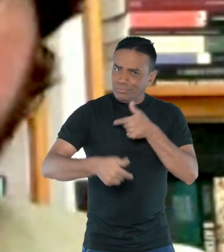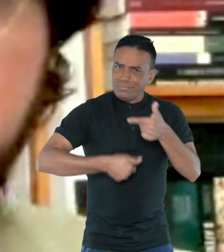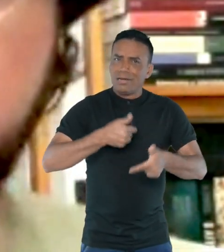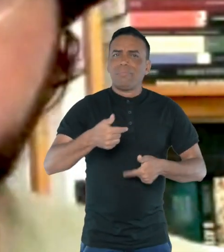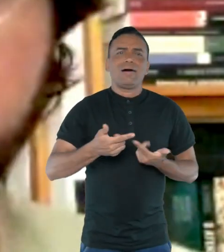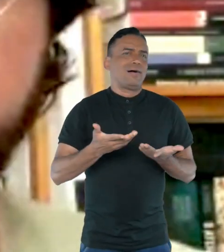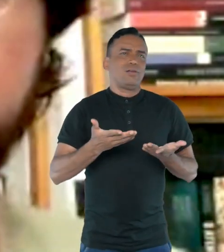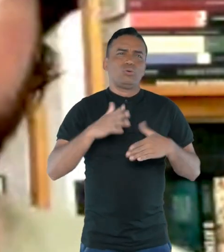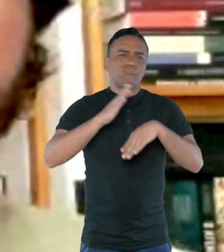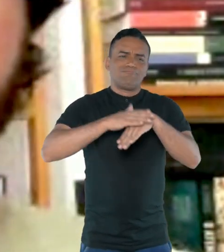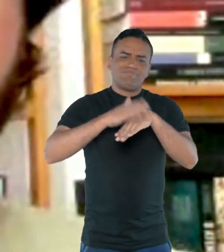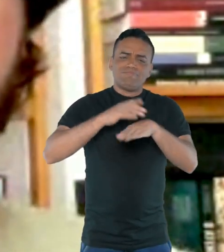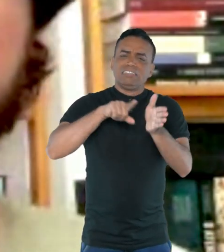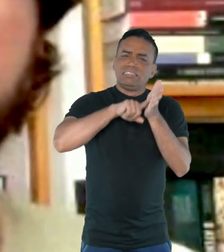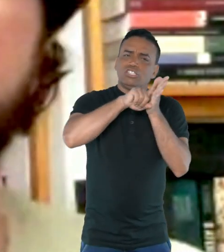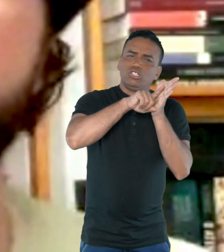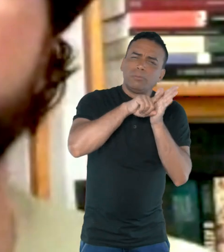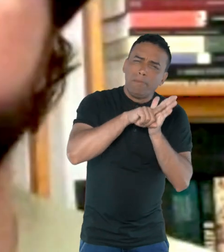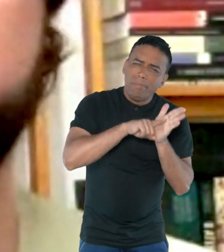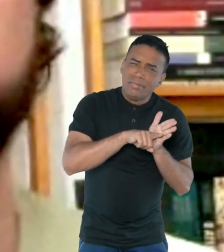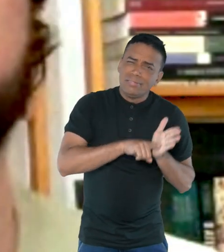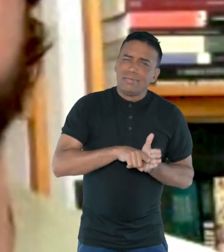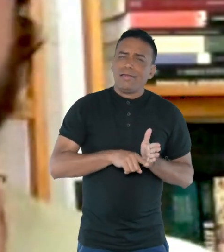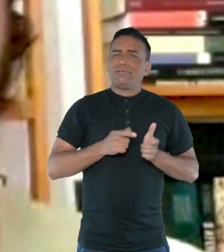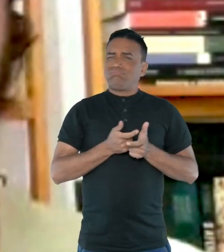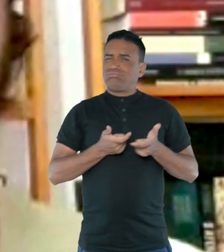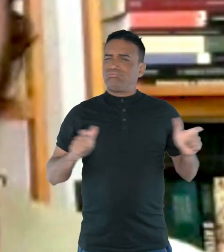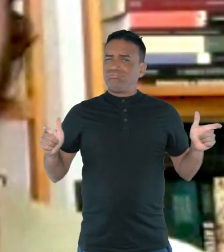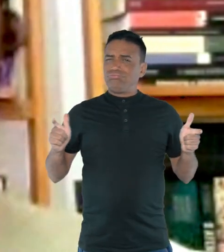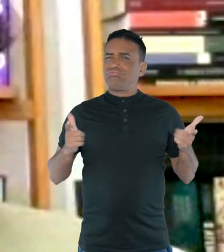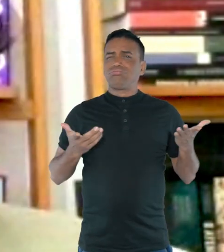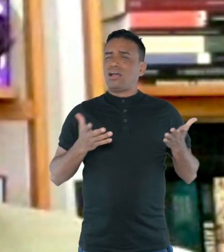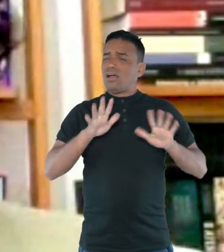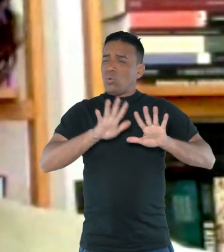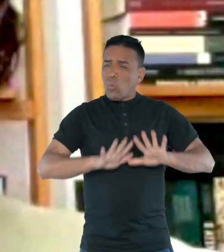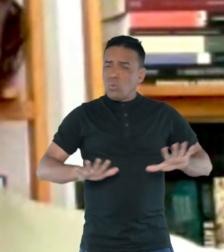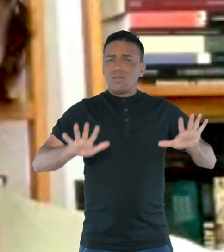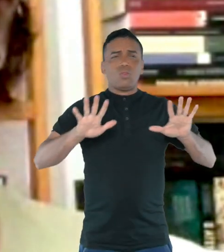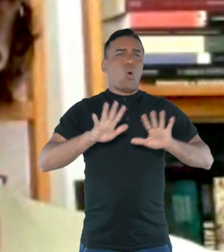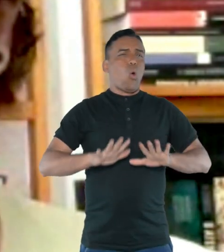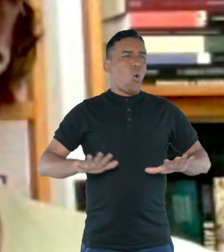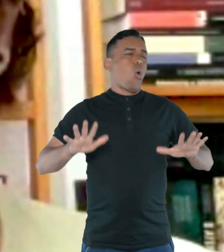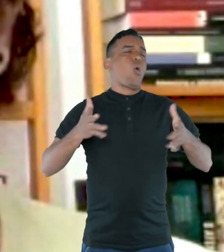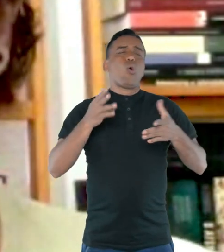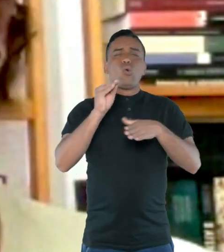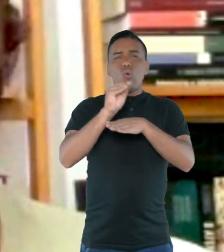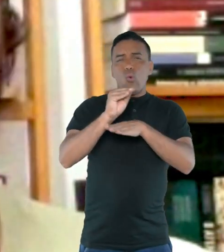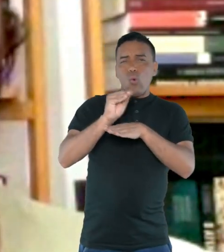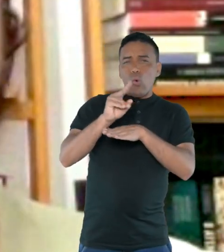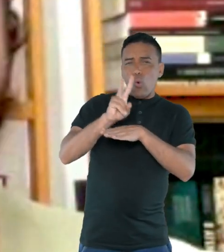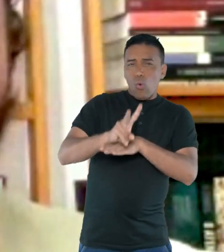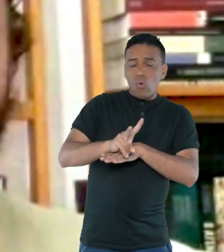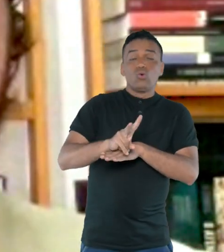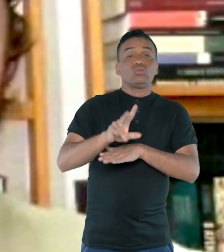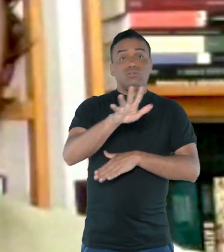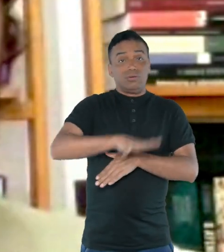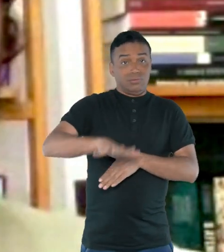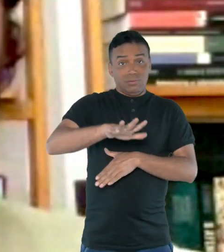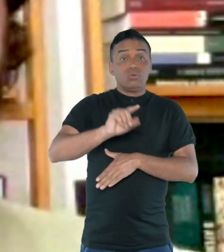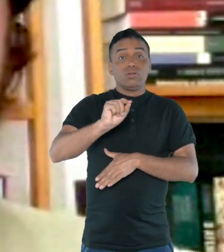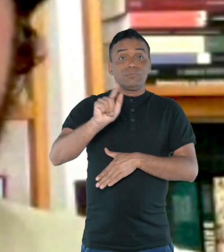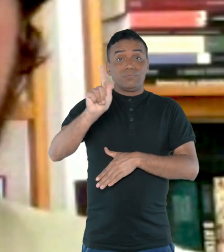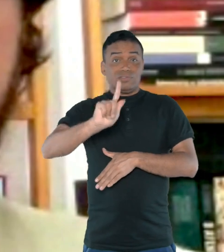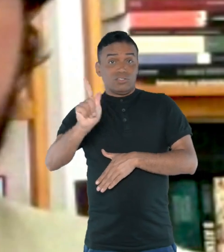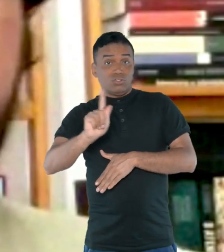muita pesquisa, um trabalho de uma pesquisa muito cuidadosa em relação à dimensão